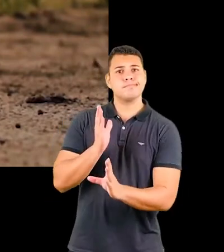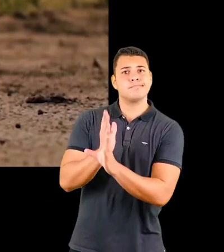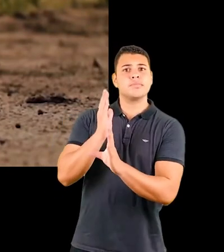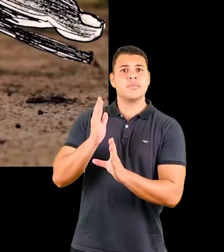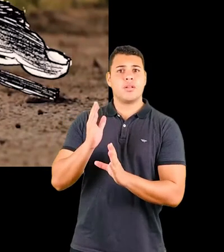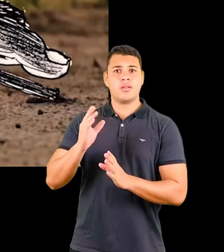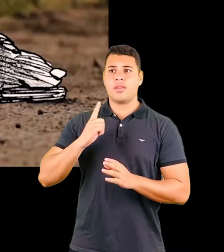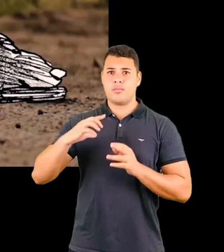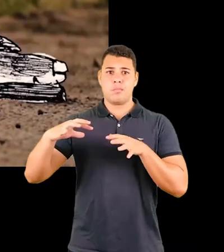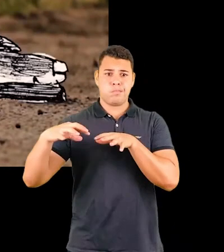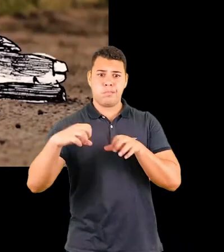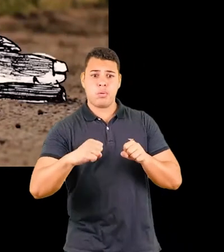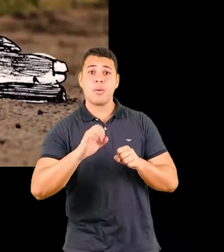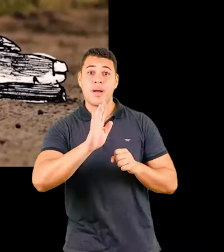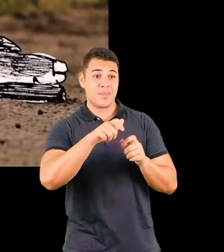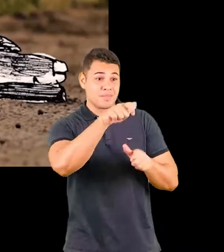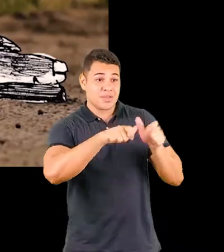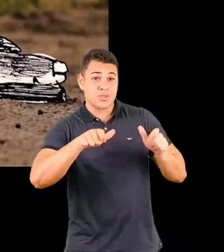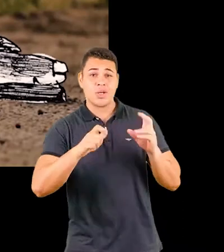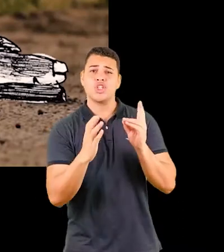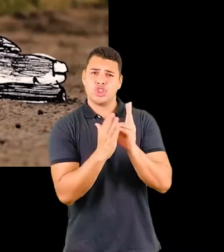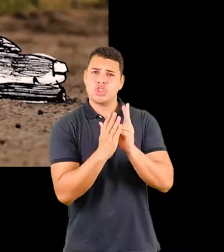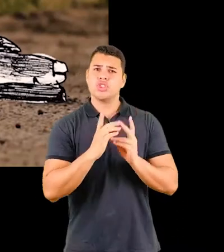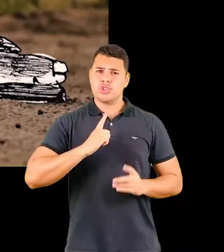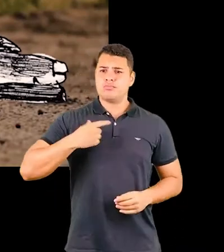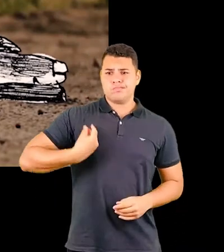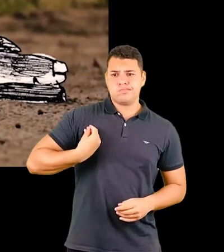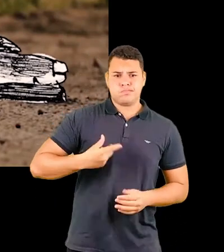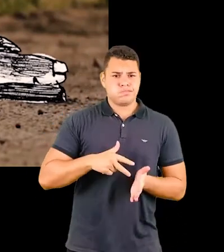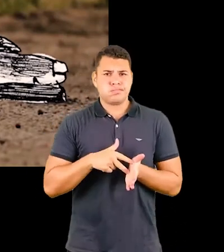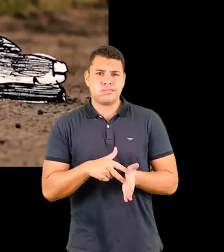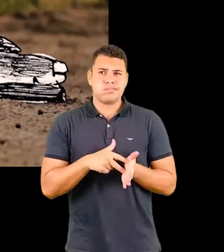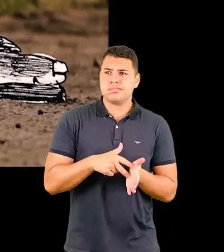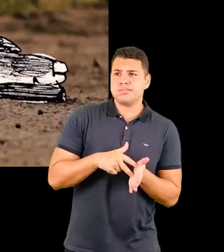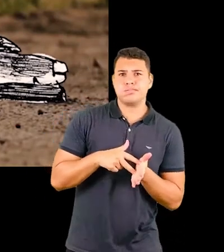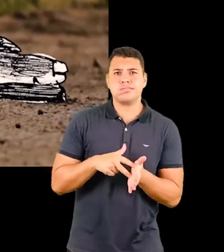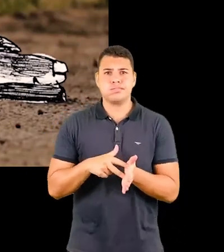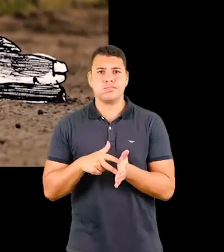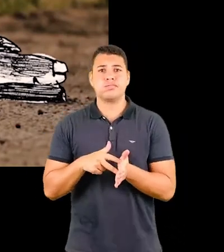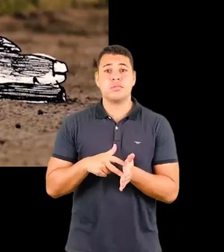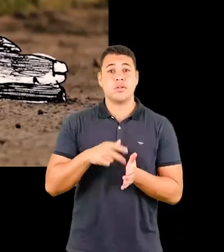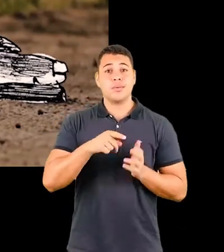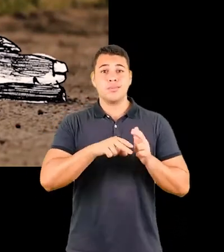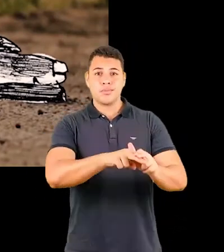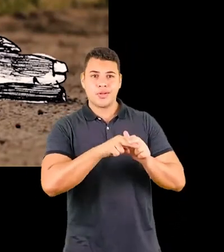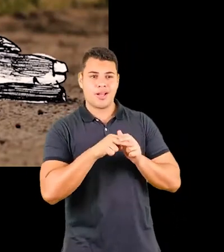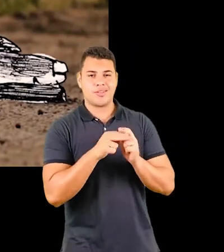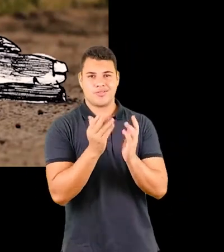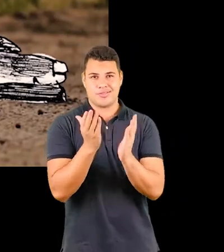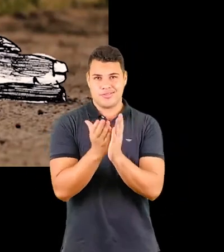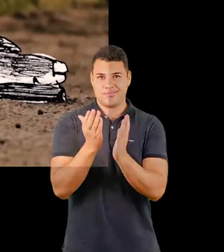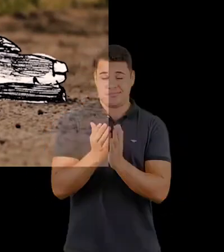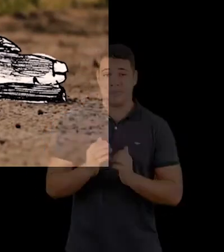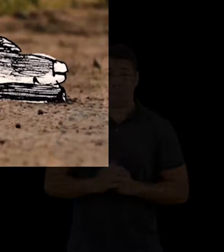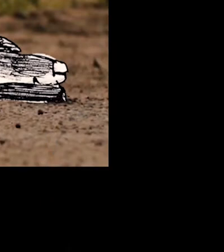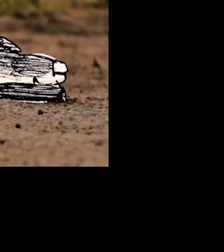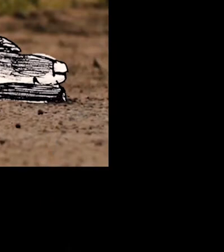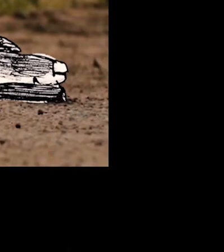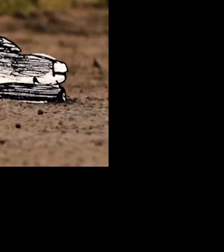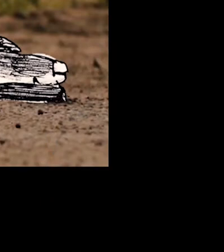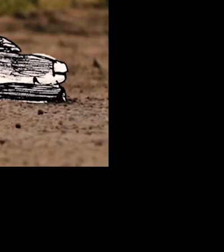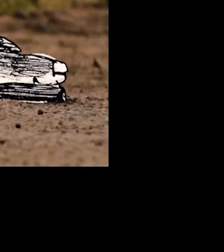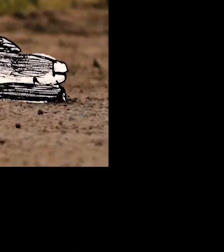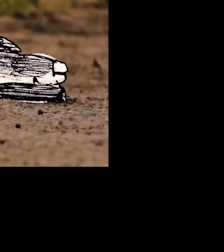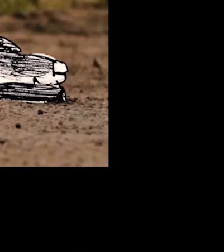Apesar da colonização, a população indígena existiu. Existiu através do sintetismo. O